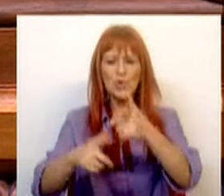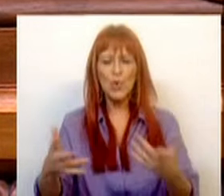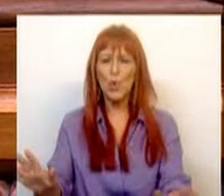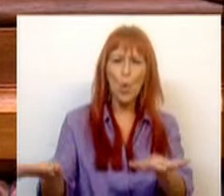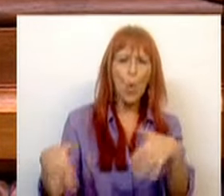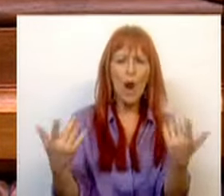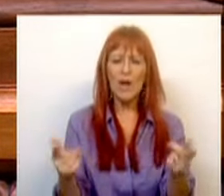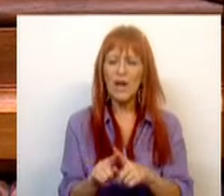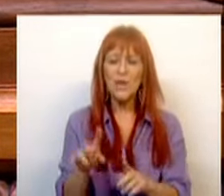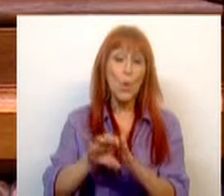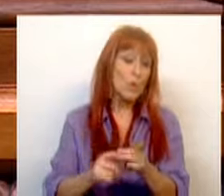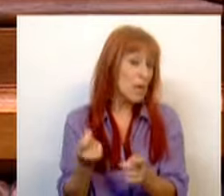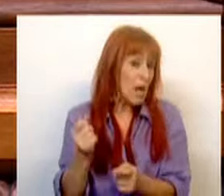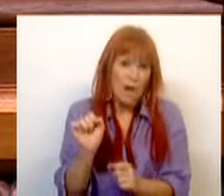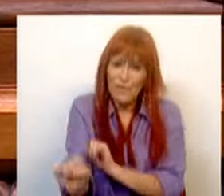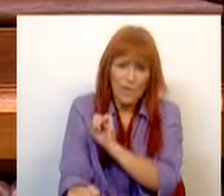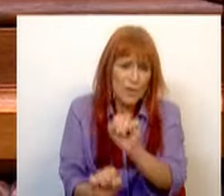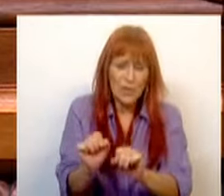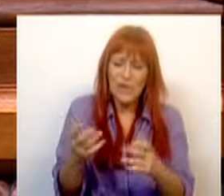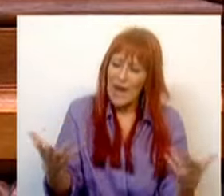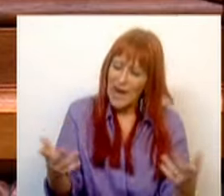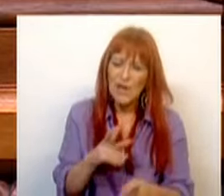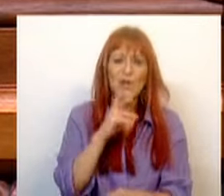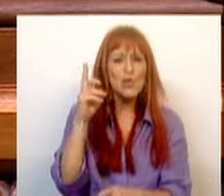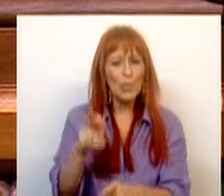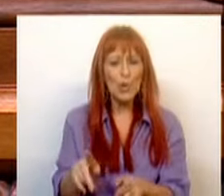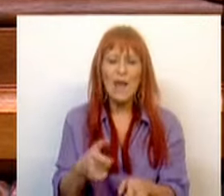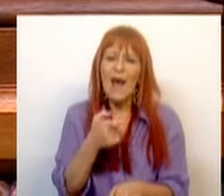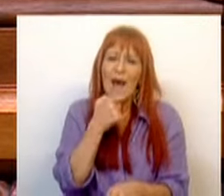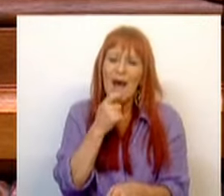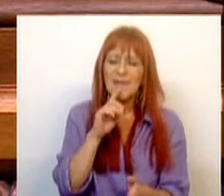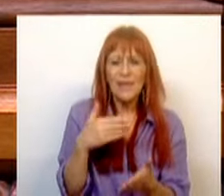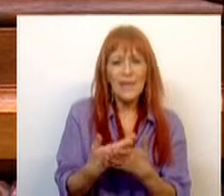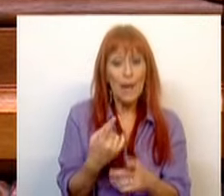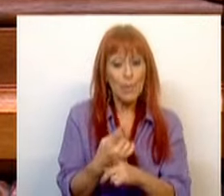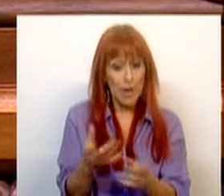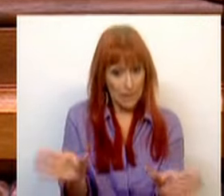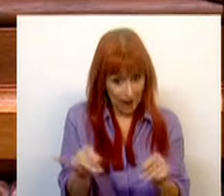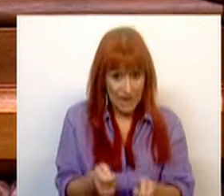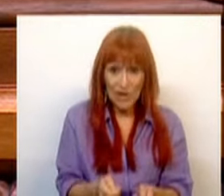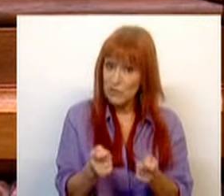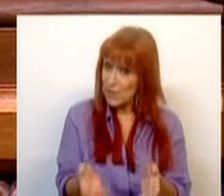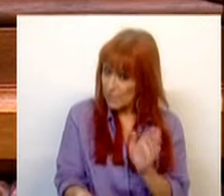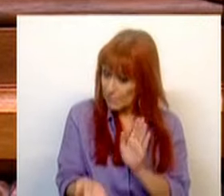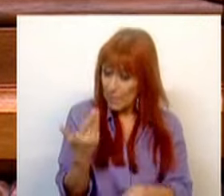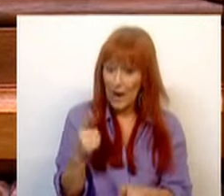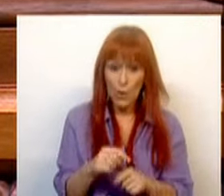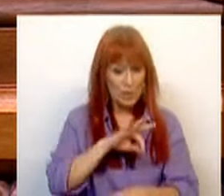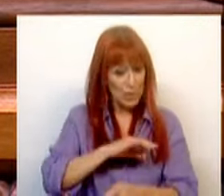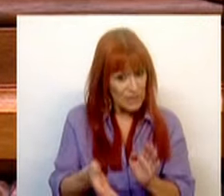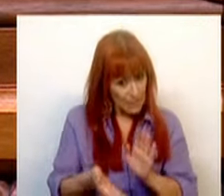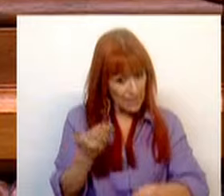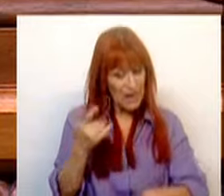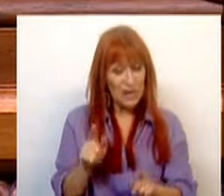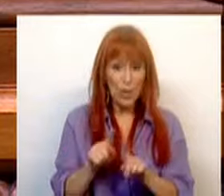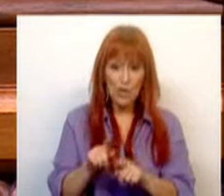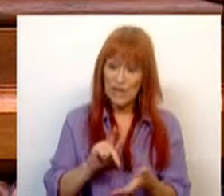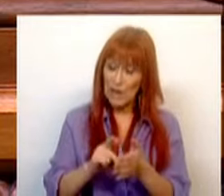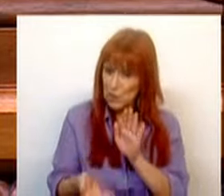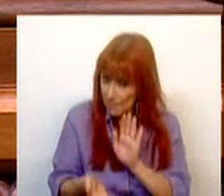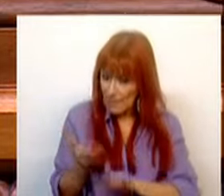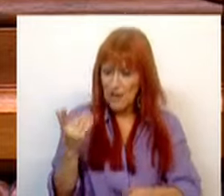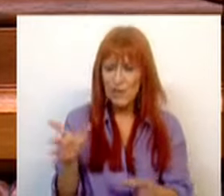que seja a sua condição financeira. E essa resposta só pode ser dada porque houve mais investimento, mais profissionais, mais